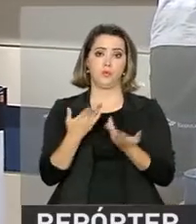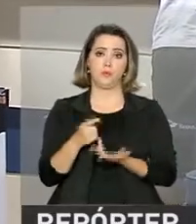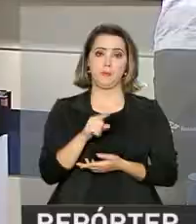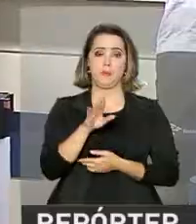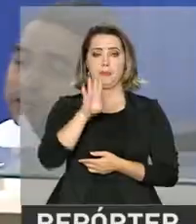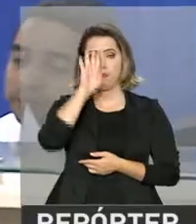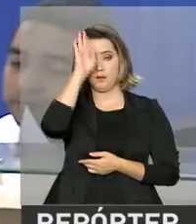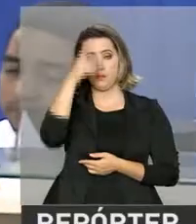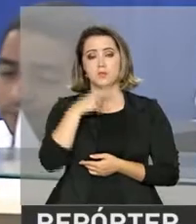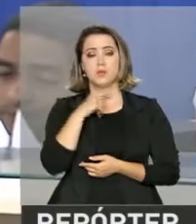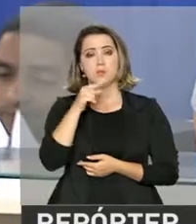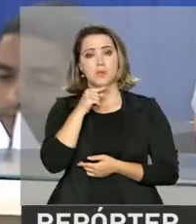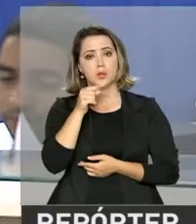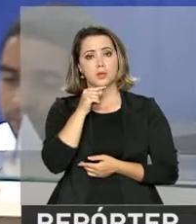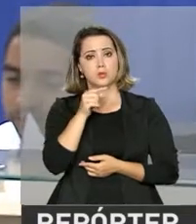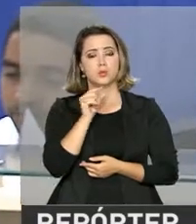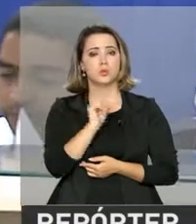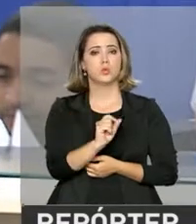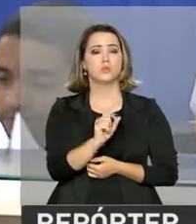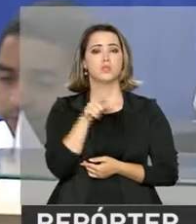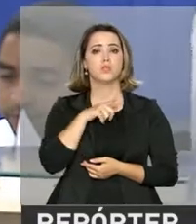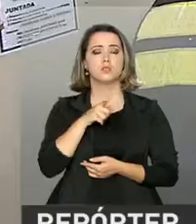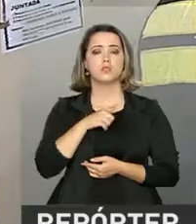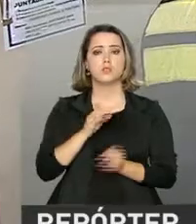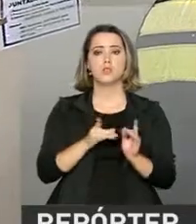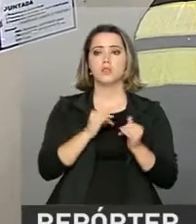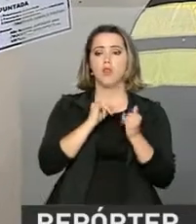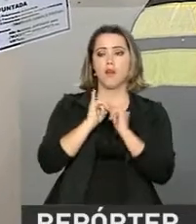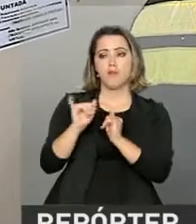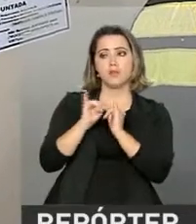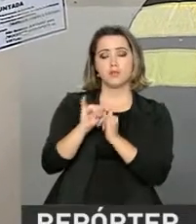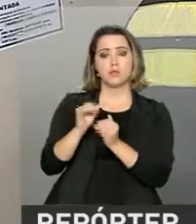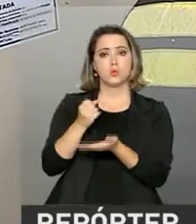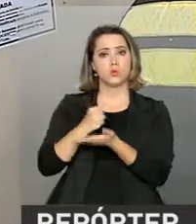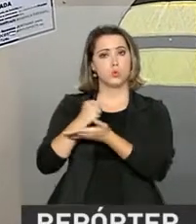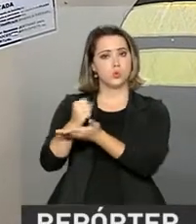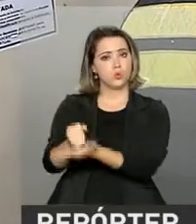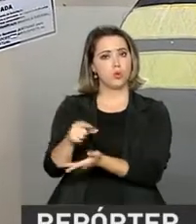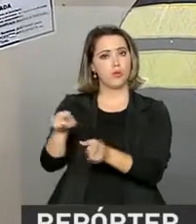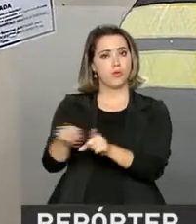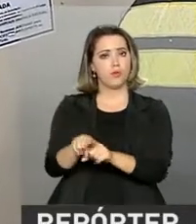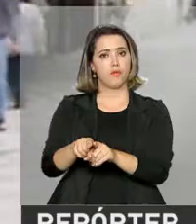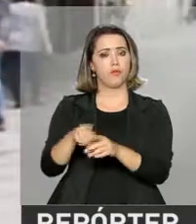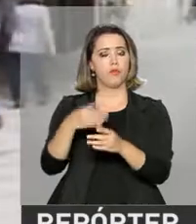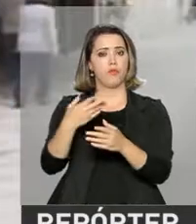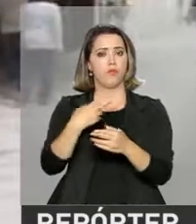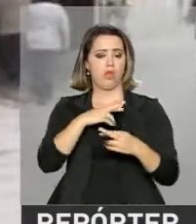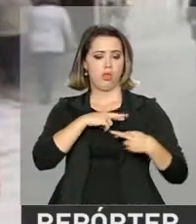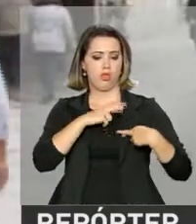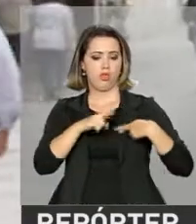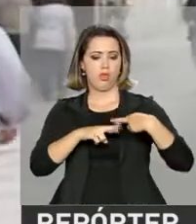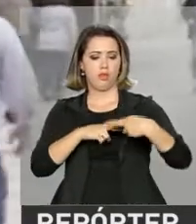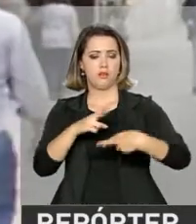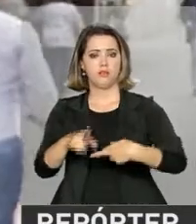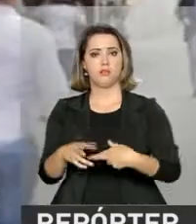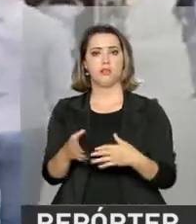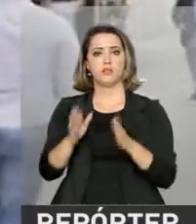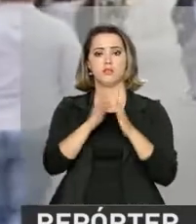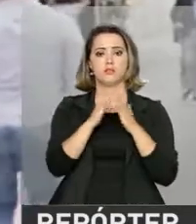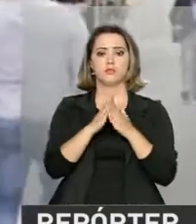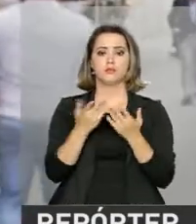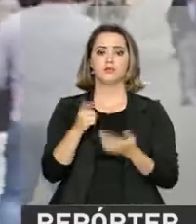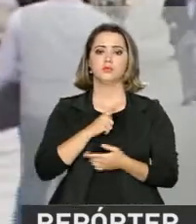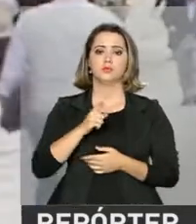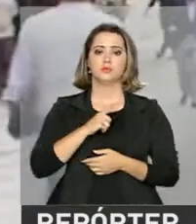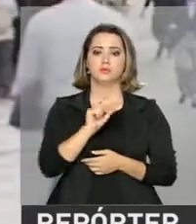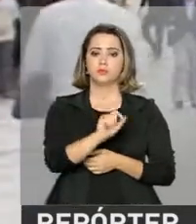pelos contribuintes estão algumas relacionadas à declaração de doações, heranças e imóveis. Se alguém pede para mim, por exemplo, fazer imposto de renda e